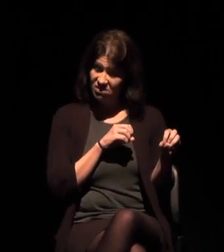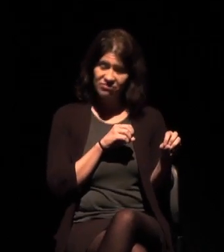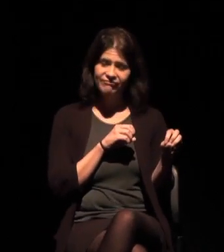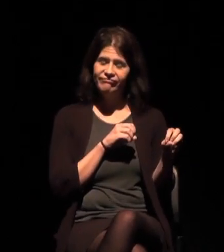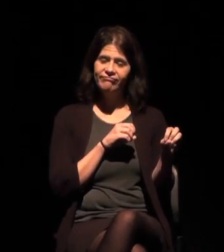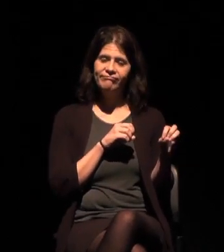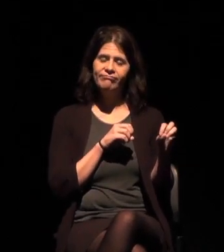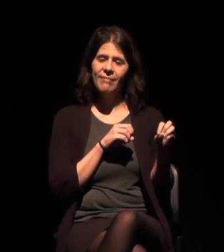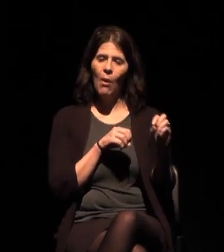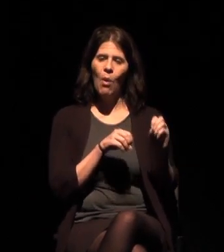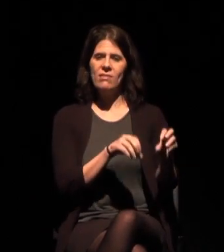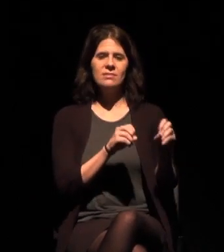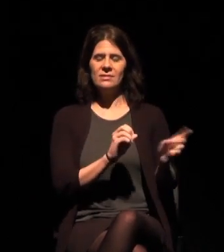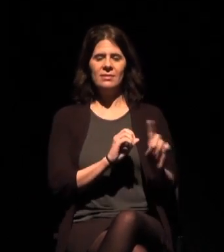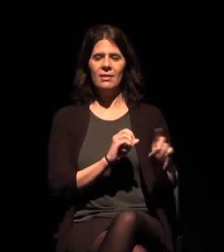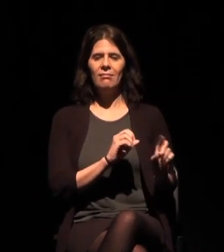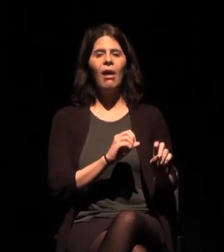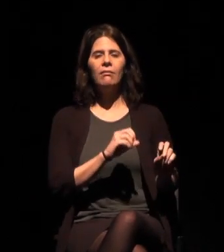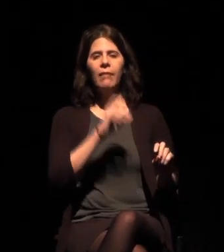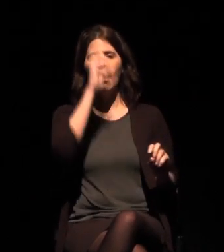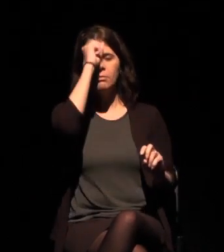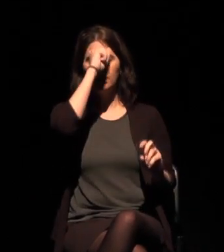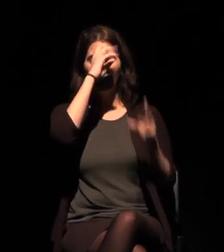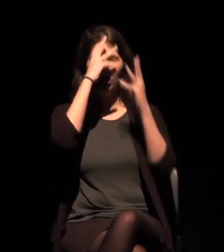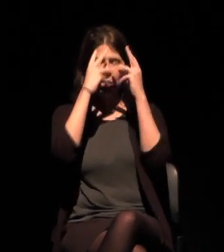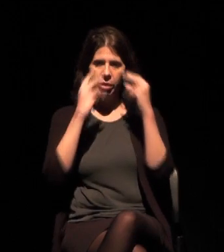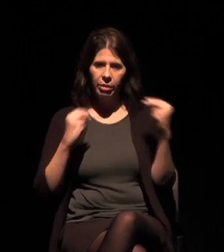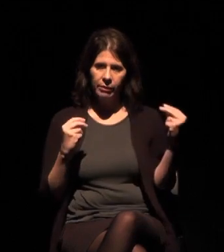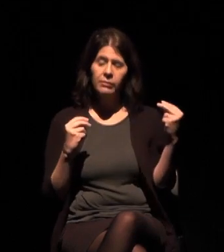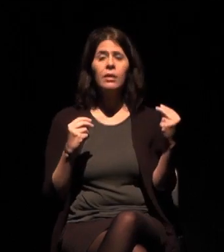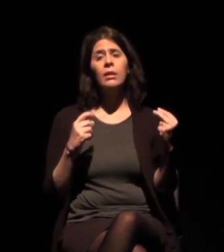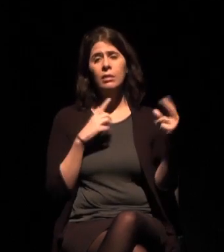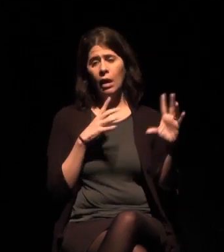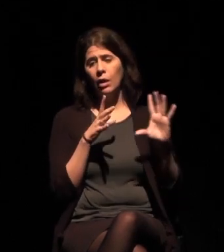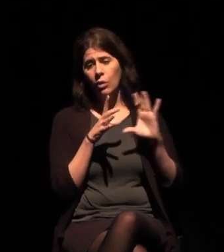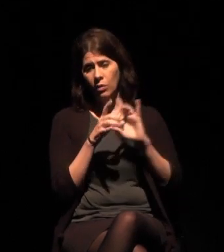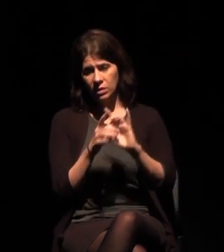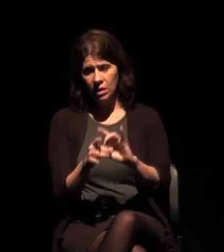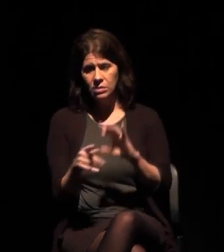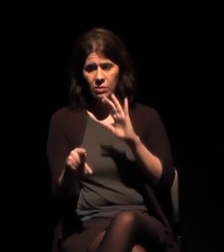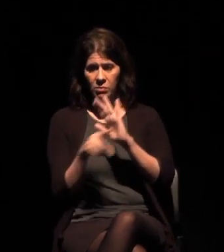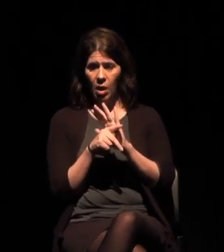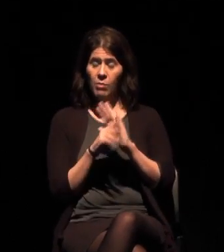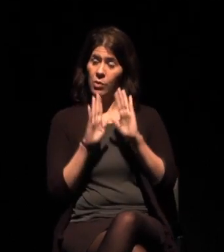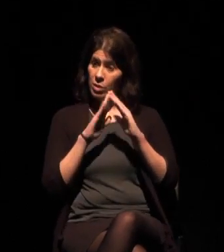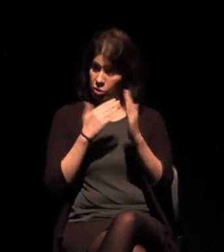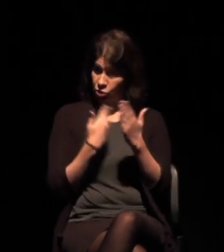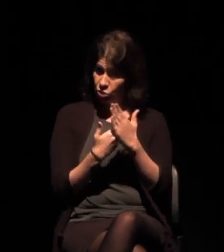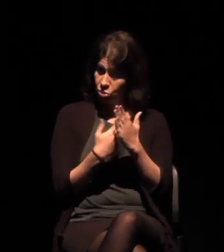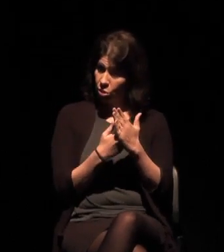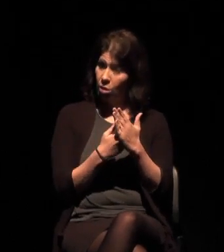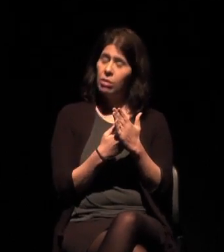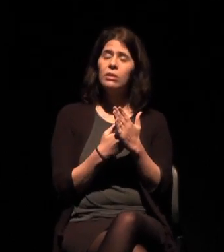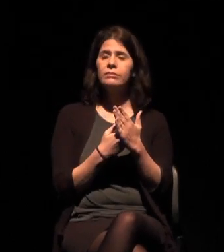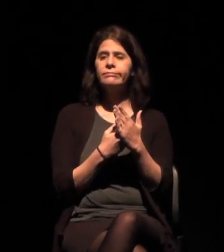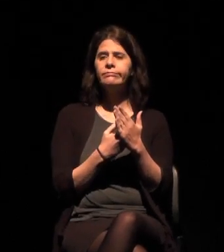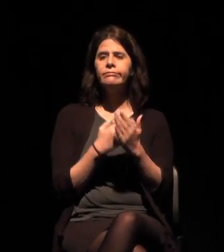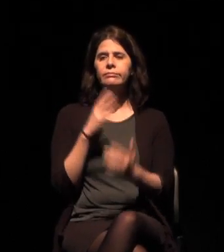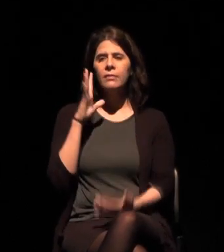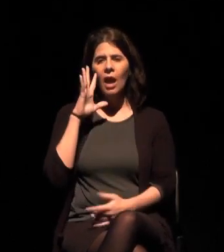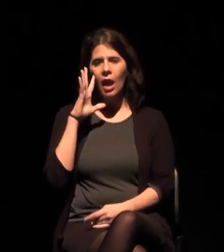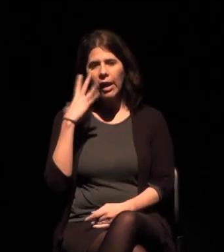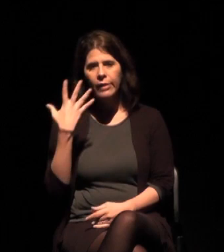salvo aquelas na que os contextos em que as escolas tenham de facto é resolver problemas